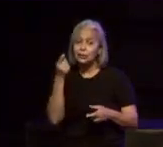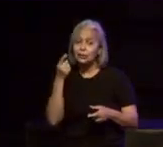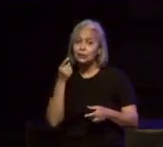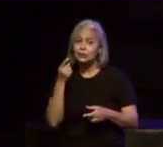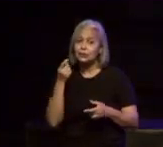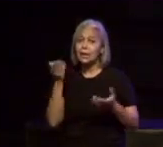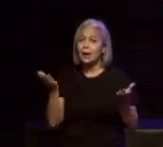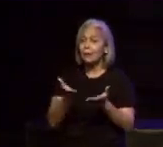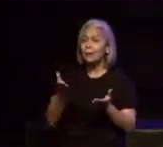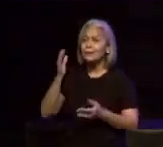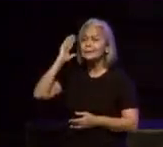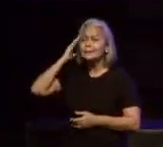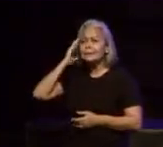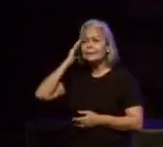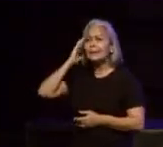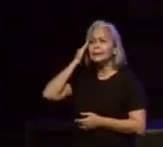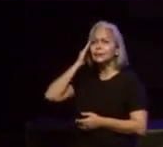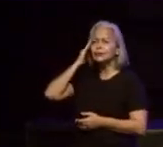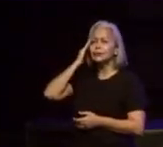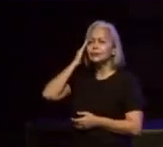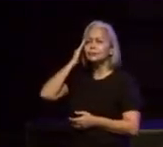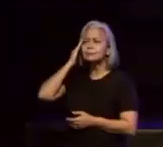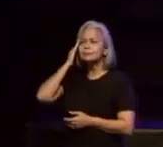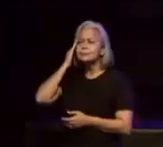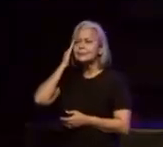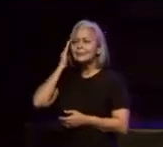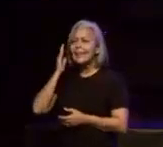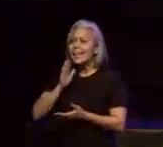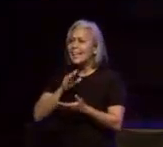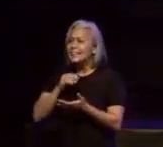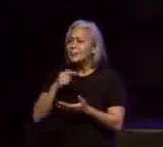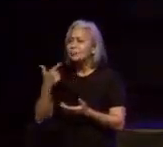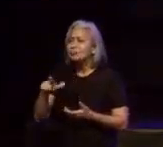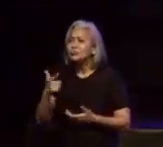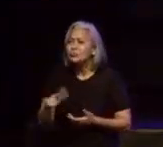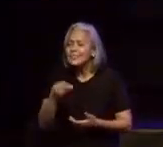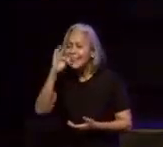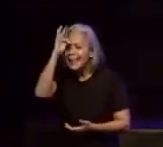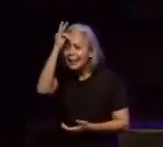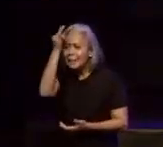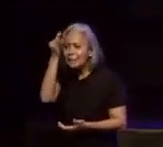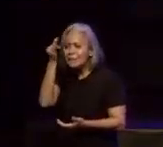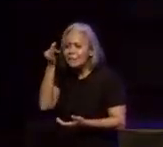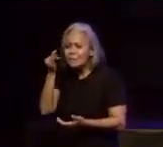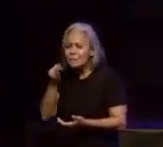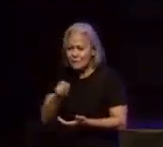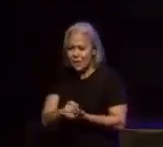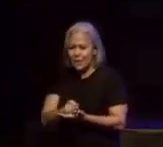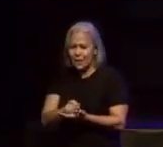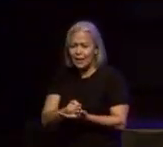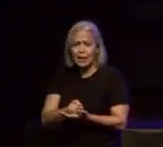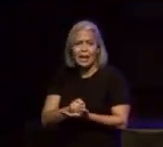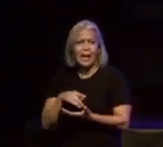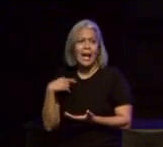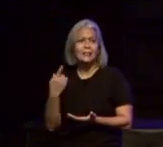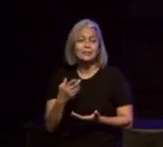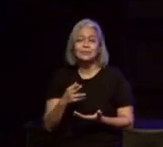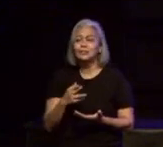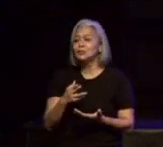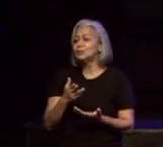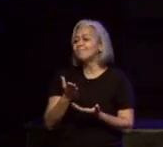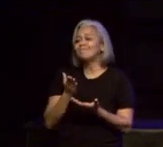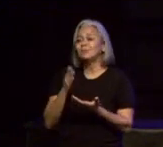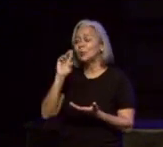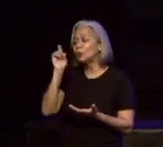muito fácil, que sem fé em Jesus, aquele que nós estamos seguindo, é fundamental. Porém, fé